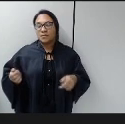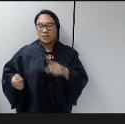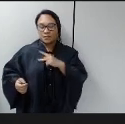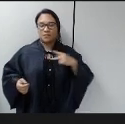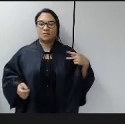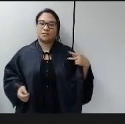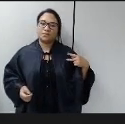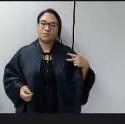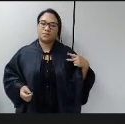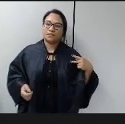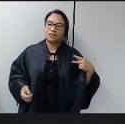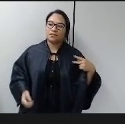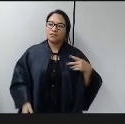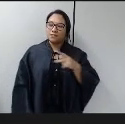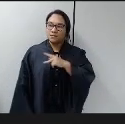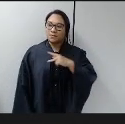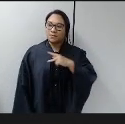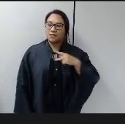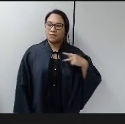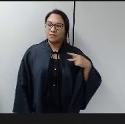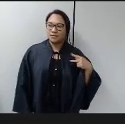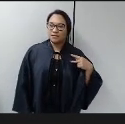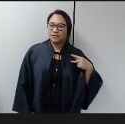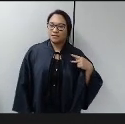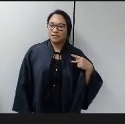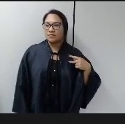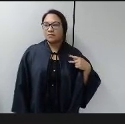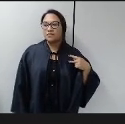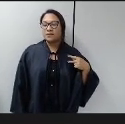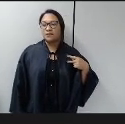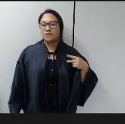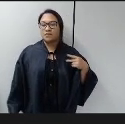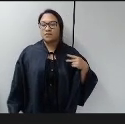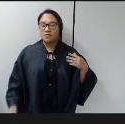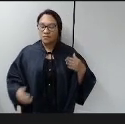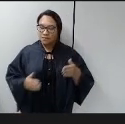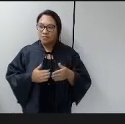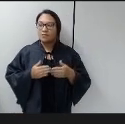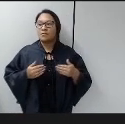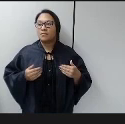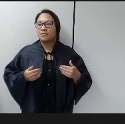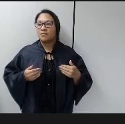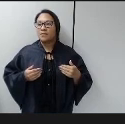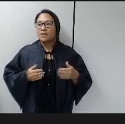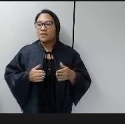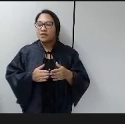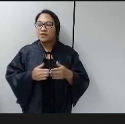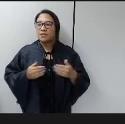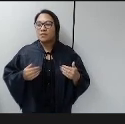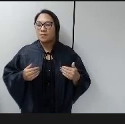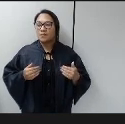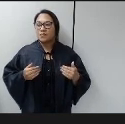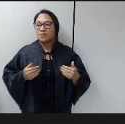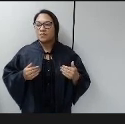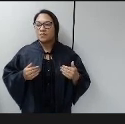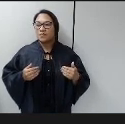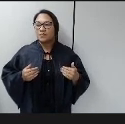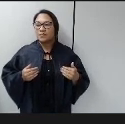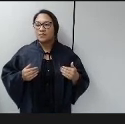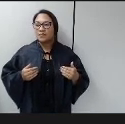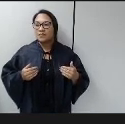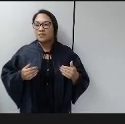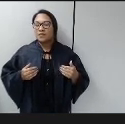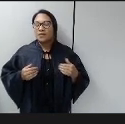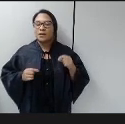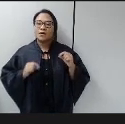pedir vista, mas aí eu peço... Pois não, ministro Mauro. Me permita, pela ordem. Pois não. Como este